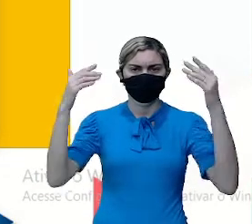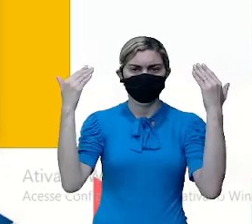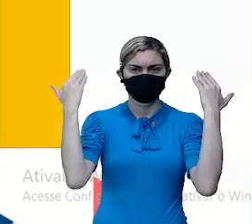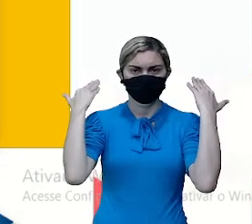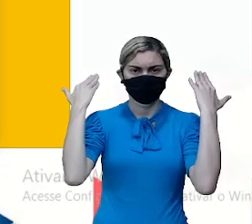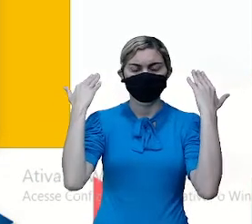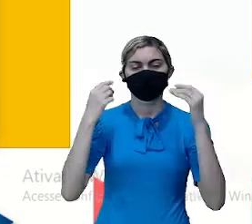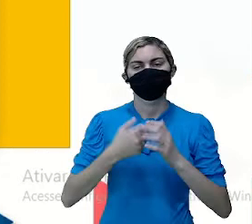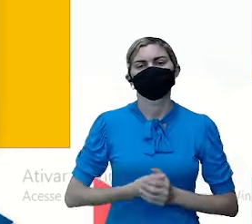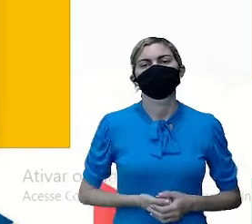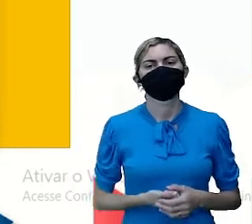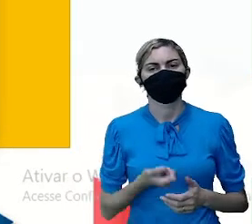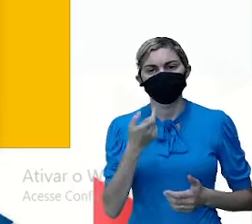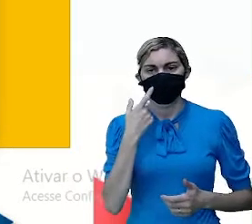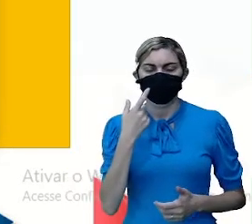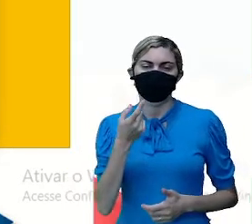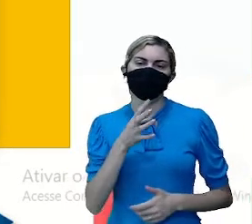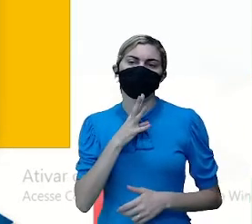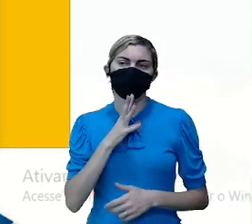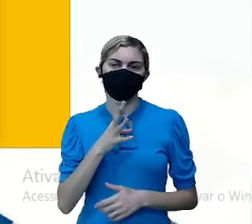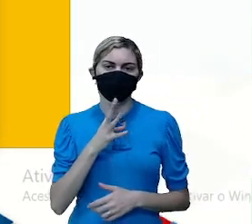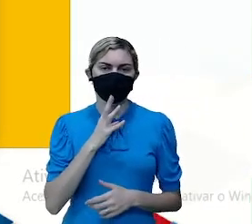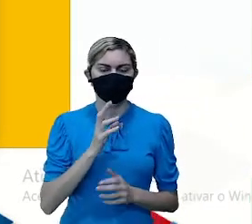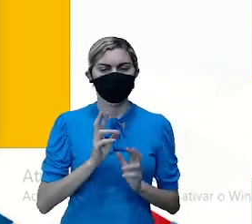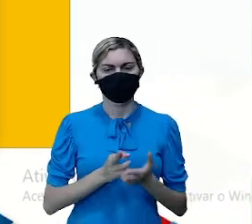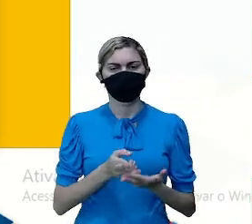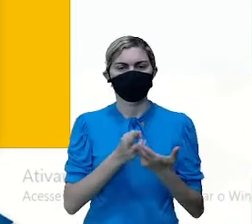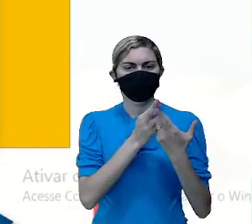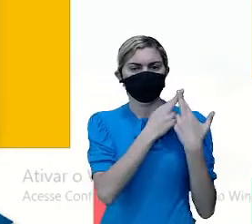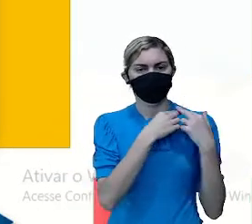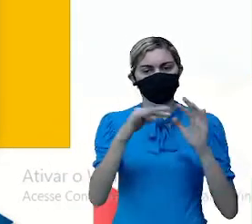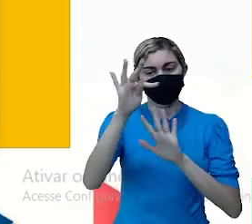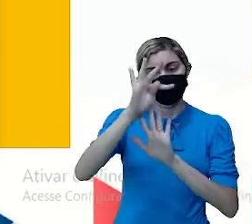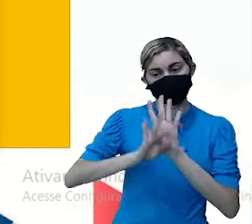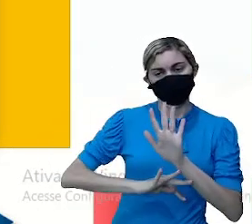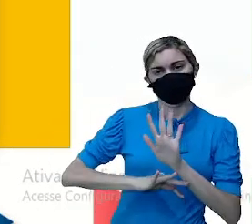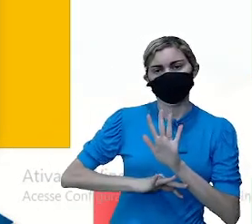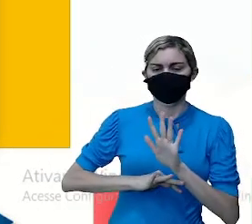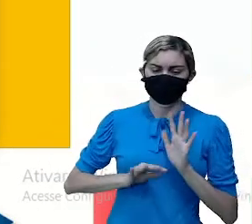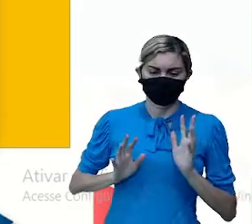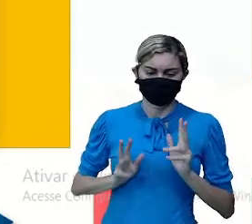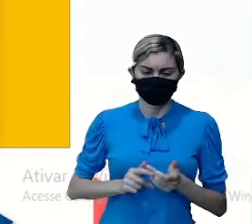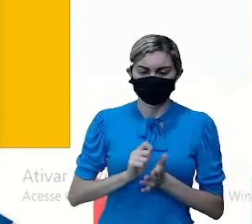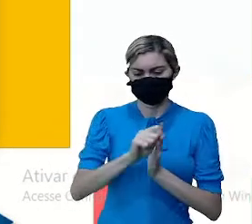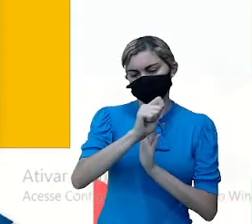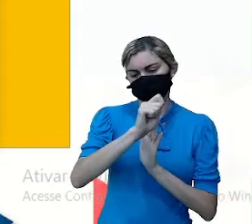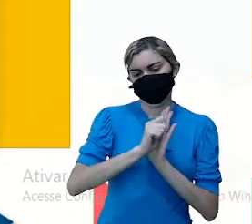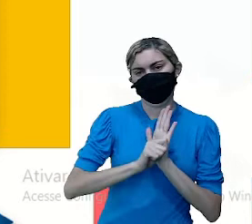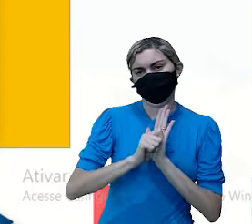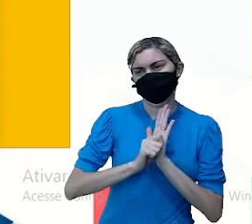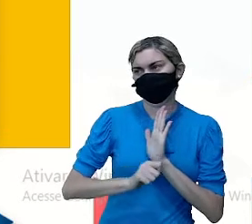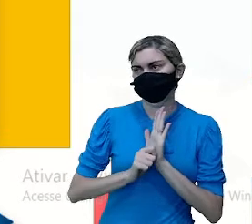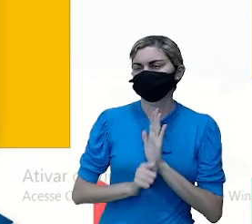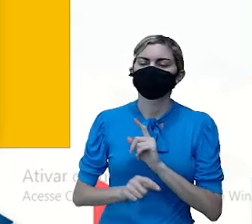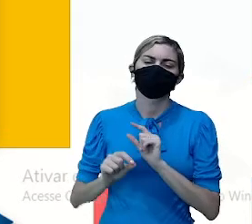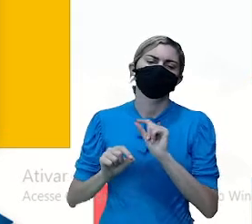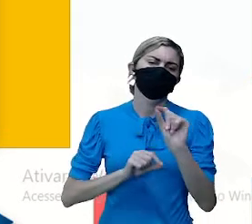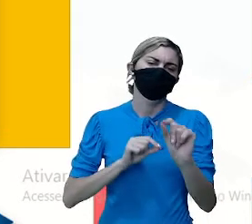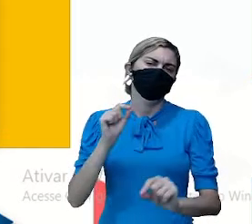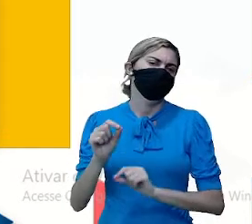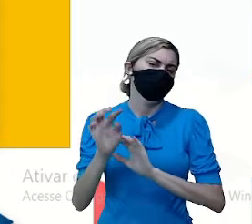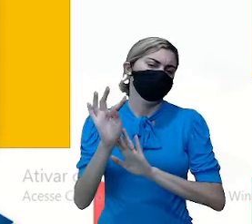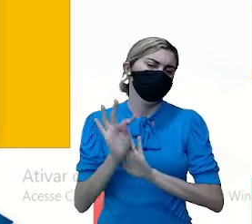acompanhem comigo. Vamos conhecer a função do texto sagrado escrito. Vamos conhecer um pouco o que é o